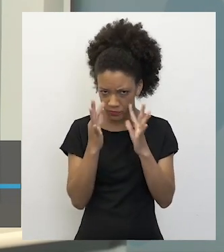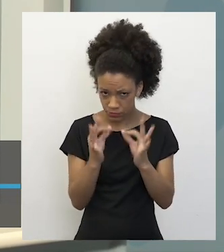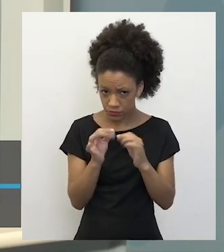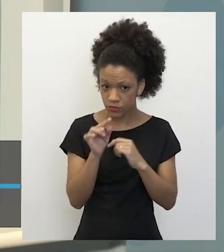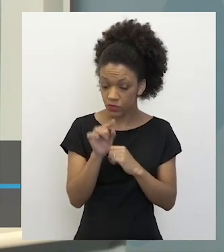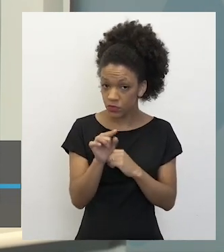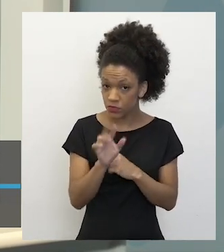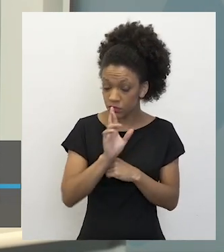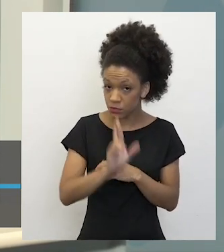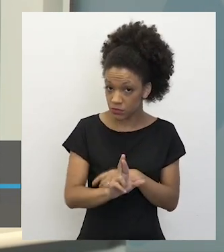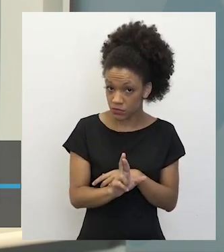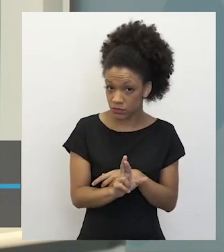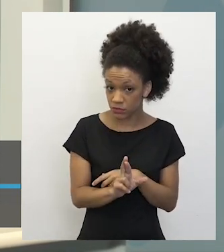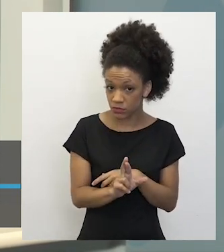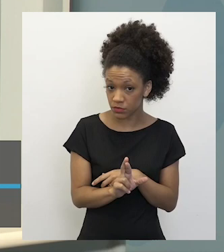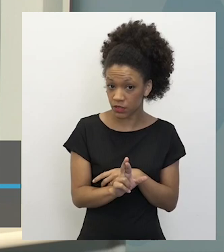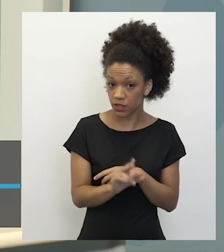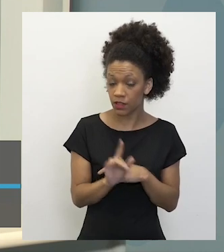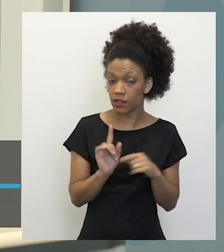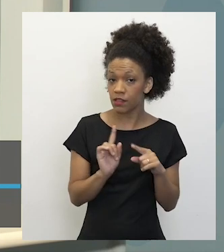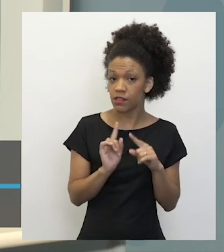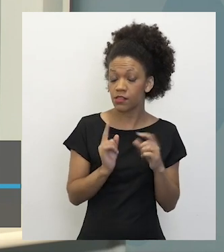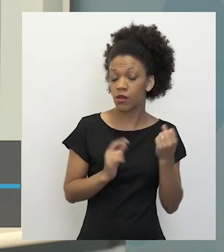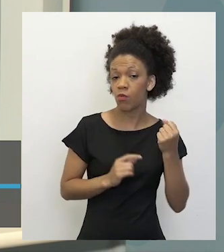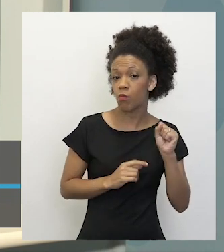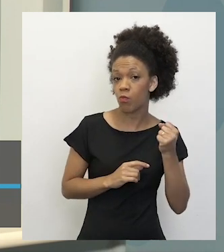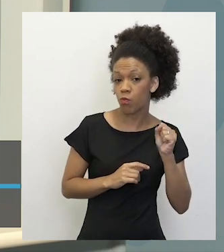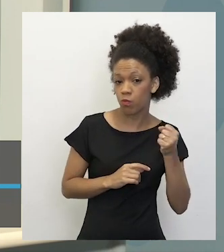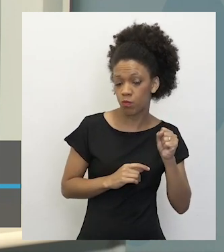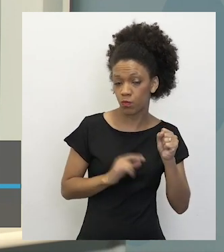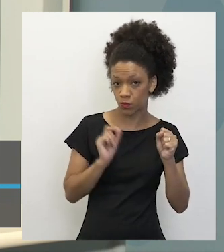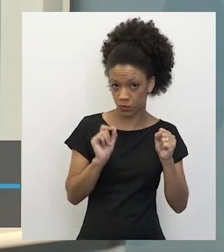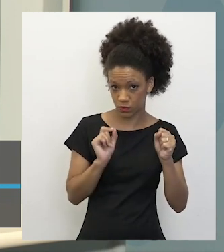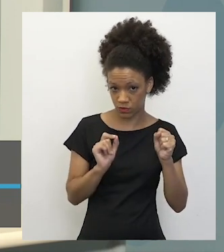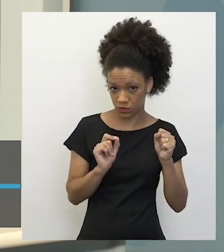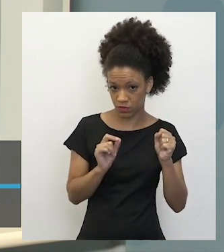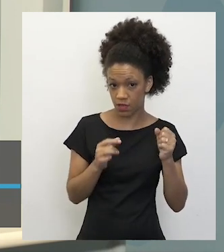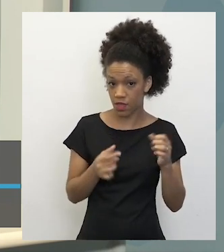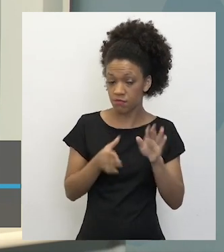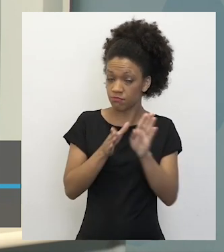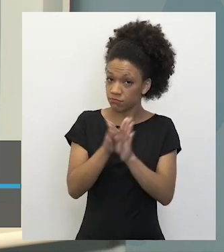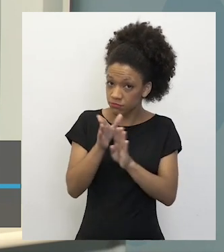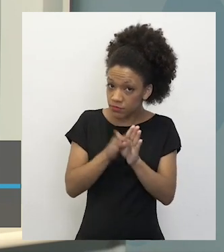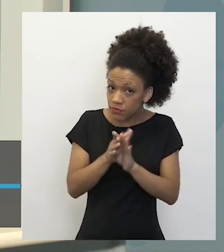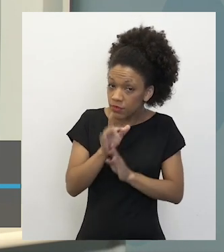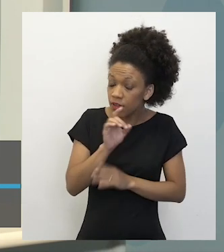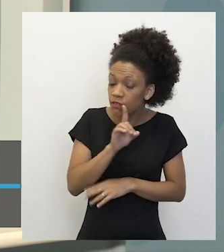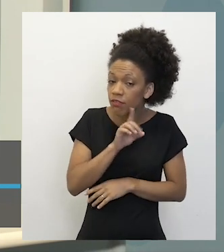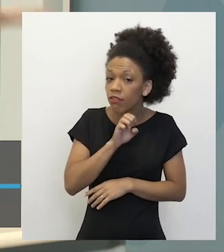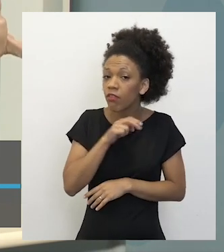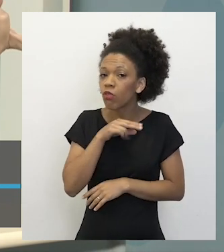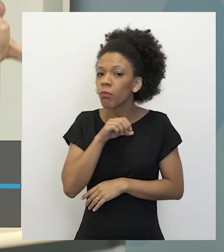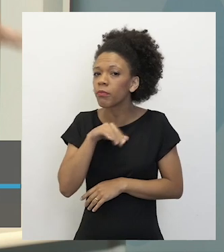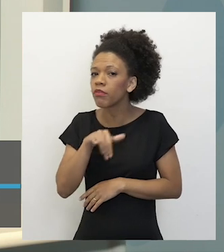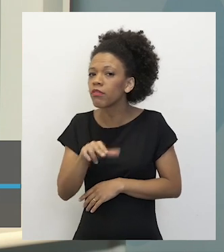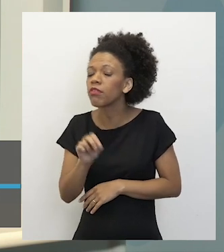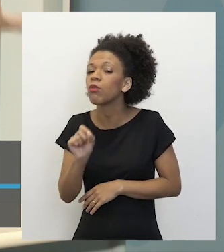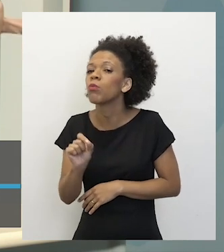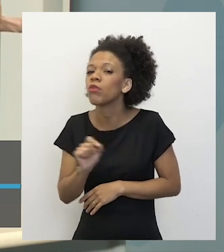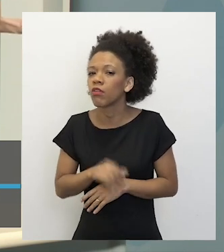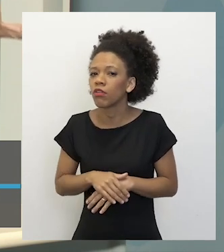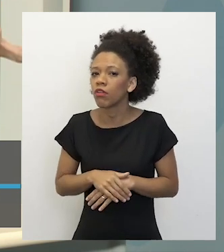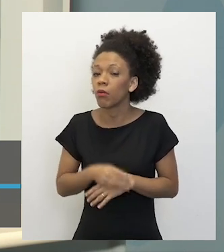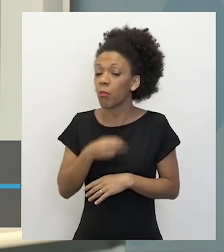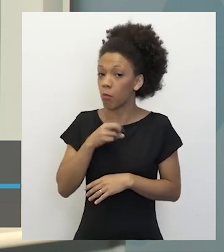que responderam na questão 8, a questão 8 era o seguinte, ó, esse ensinamento denomina-se, e aí vários responderam,